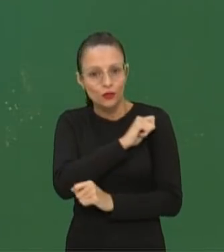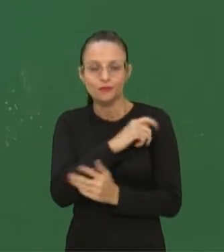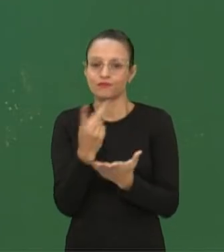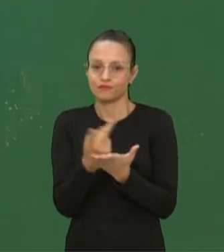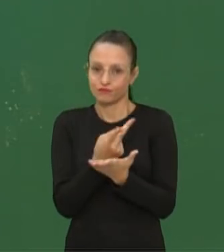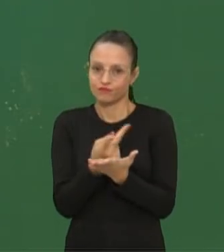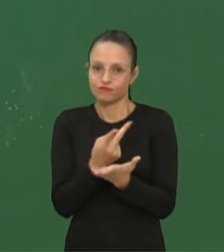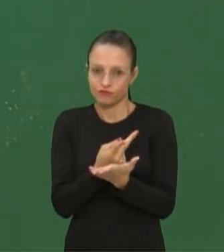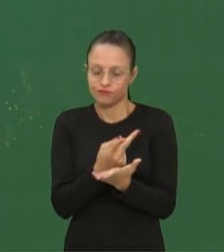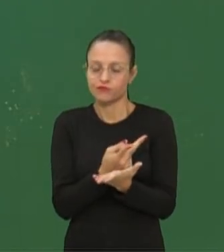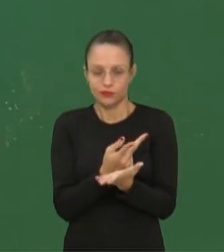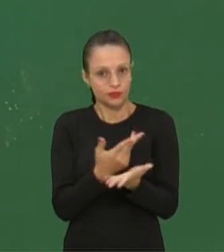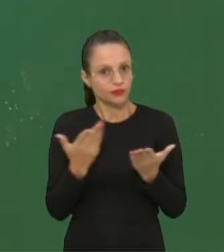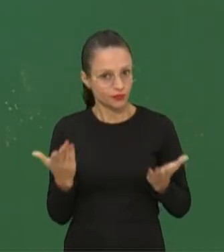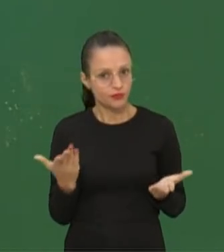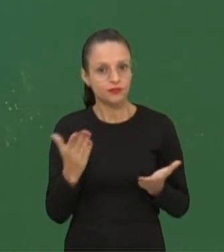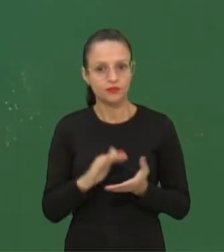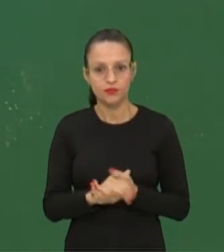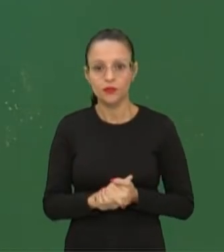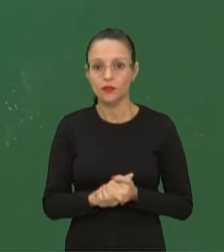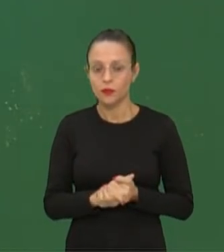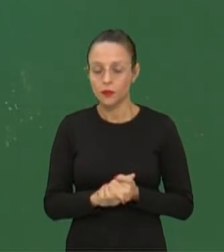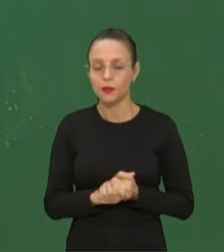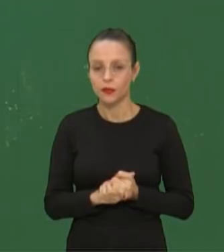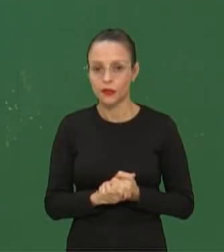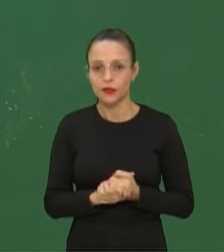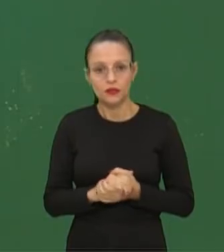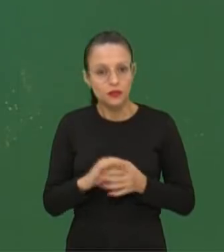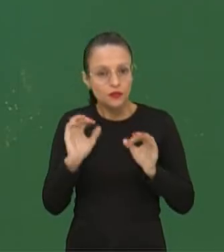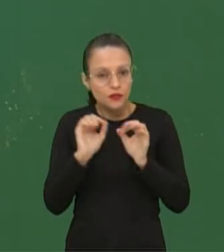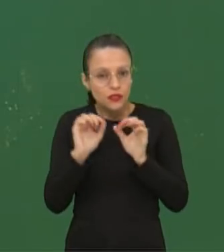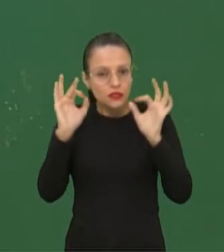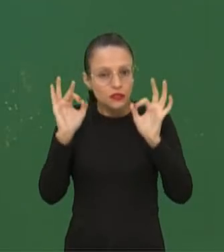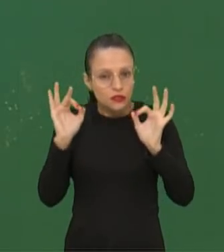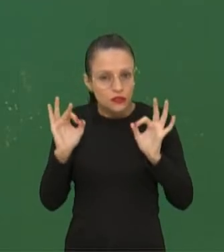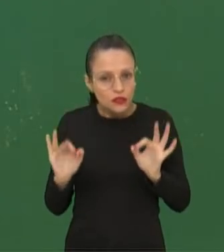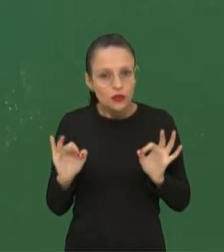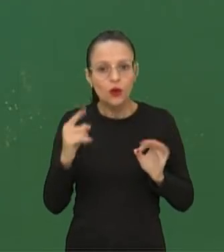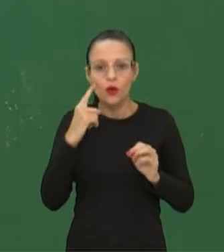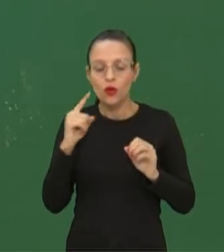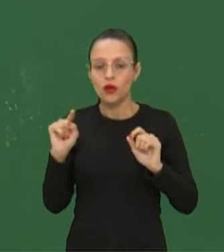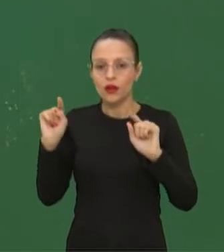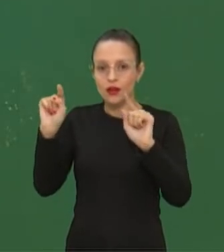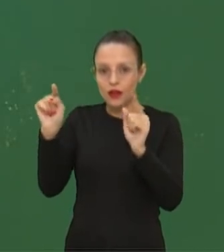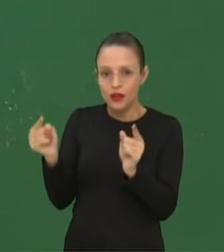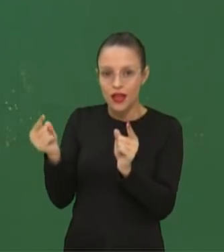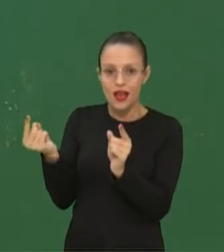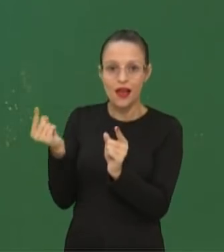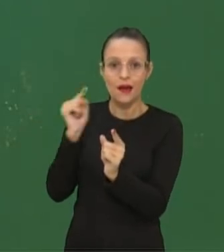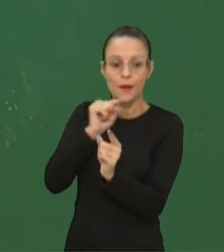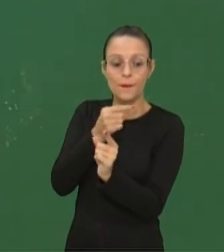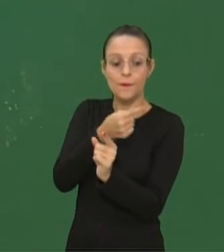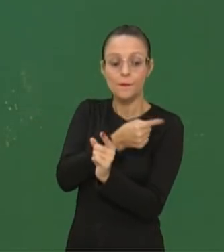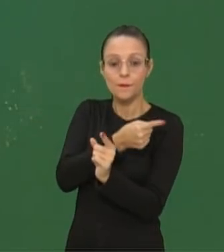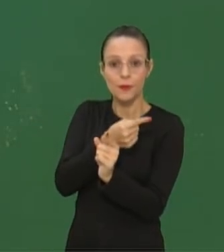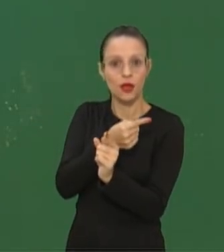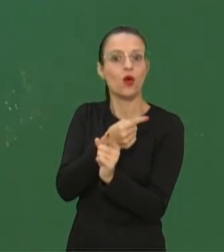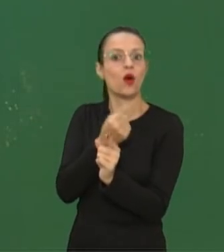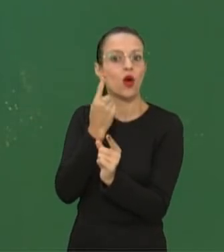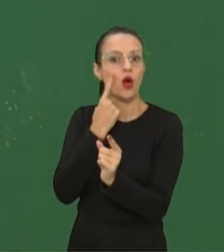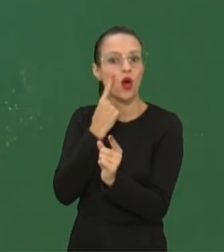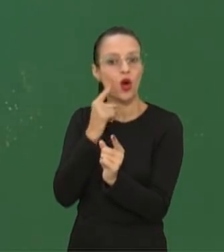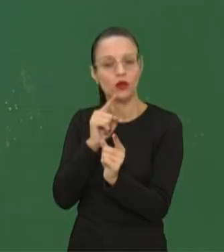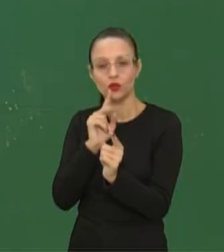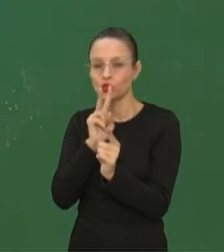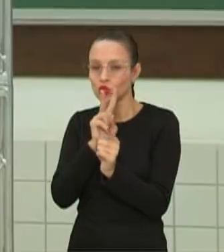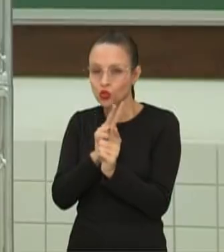erram. Tá? Então nós estamos trabalhando para fazer certinho essa equação. Então quando chegar um menos na frente do parênteses, você cuida para não fazer